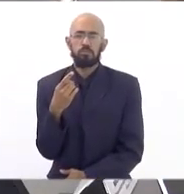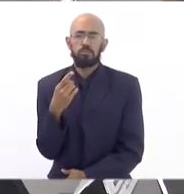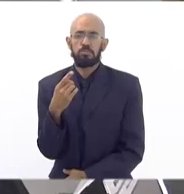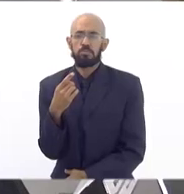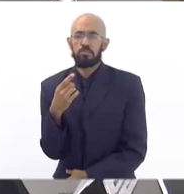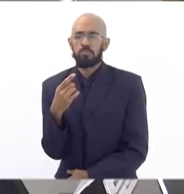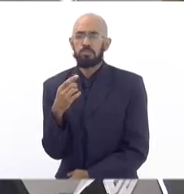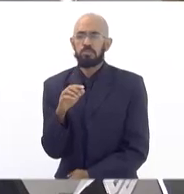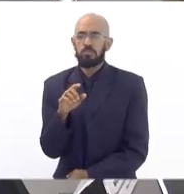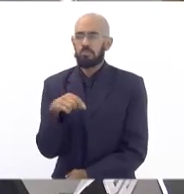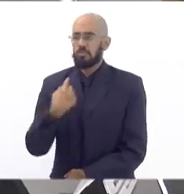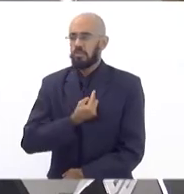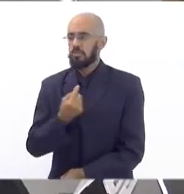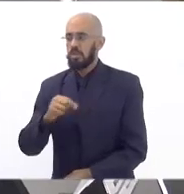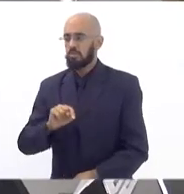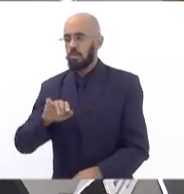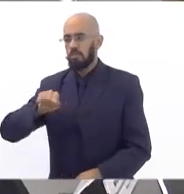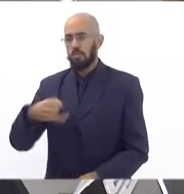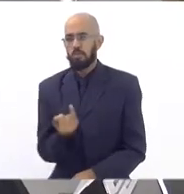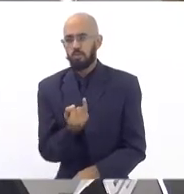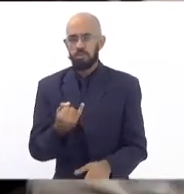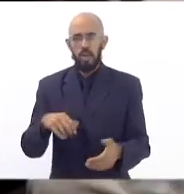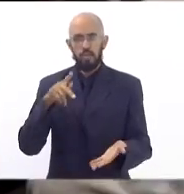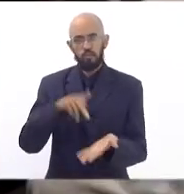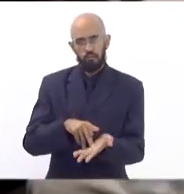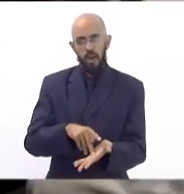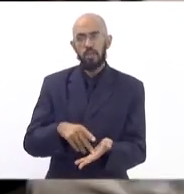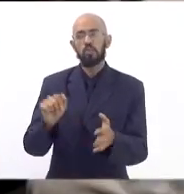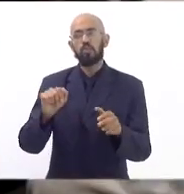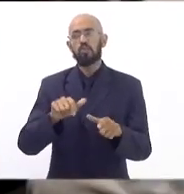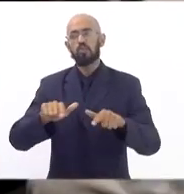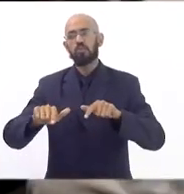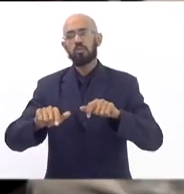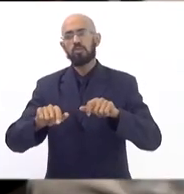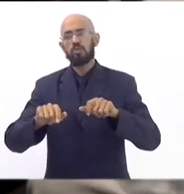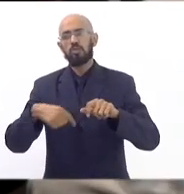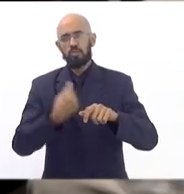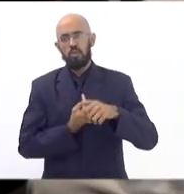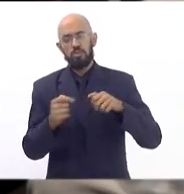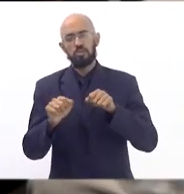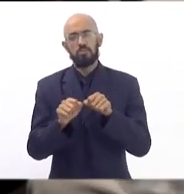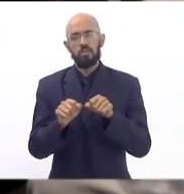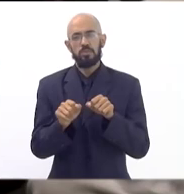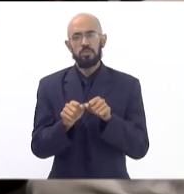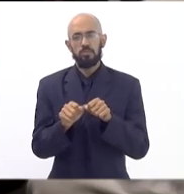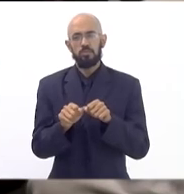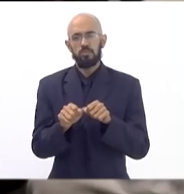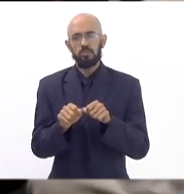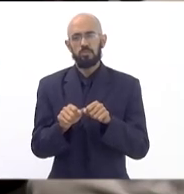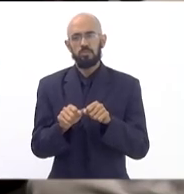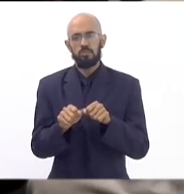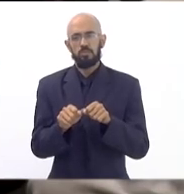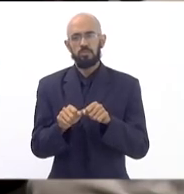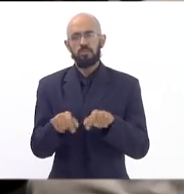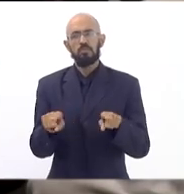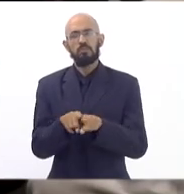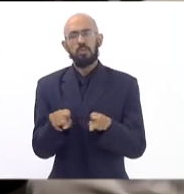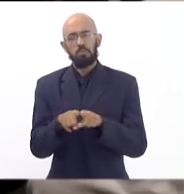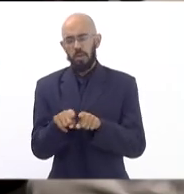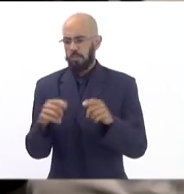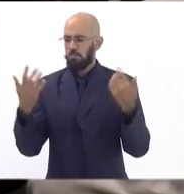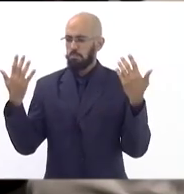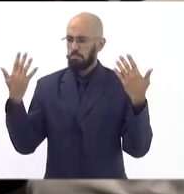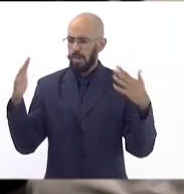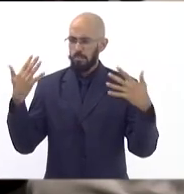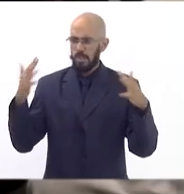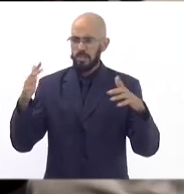oportunidade de te mostrar o trabalho de fábrica jeito que a gente tem filho e de alguma forma parabenizo